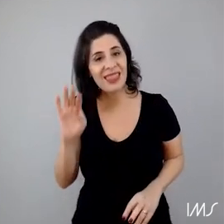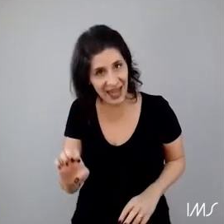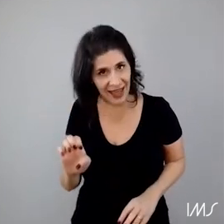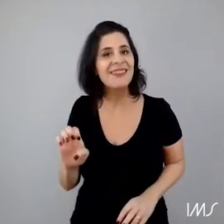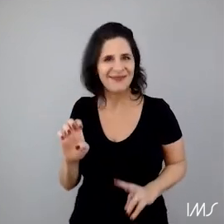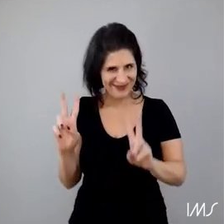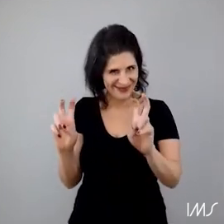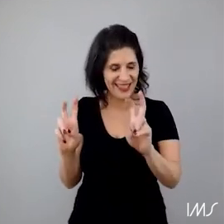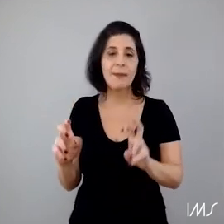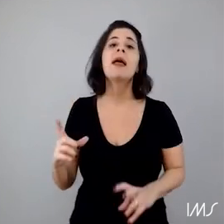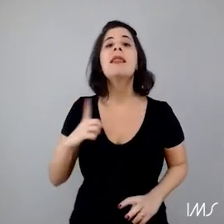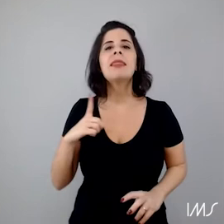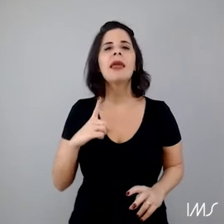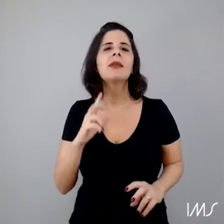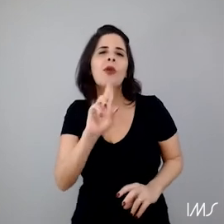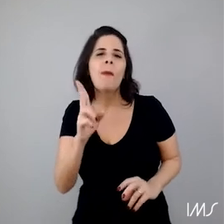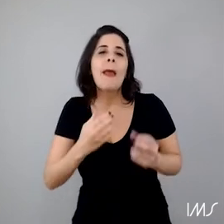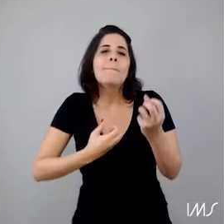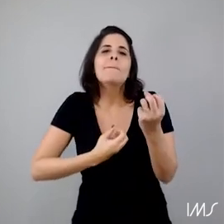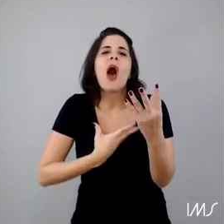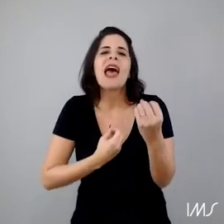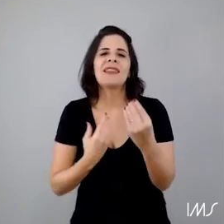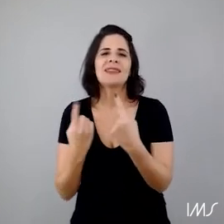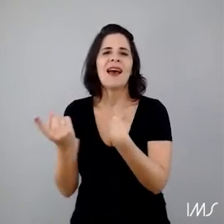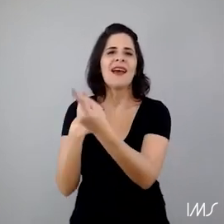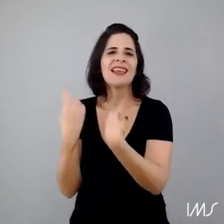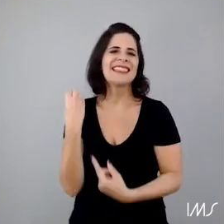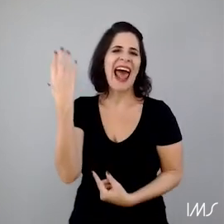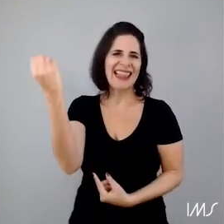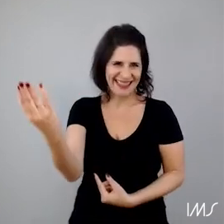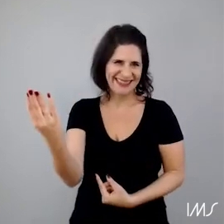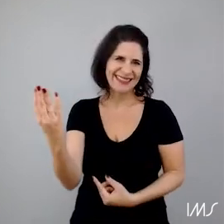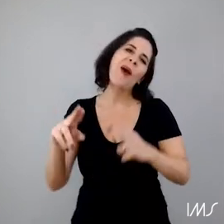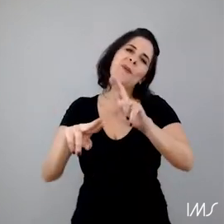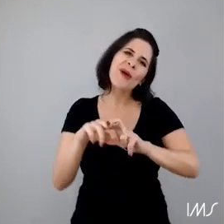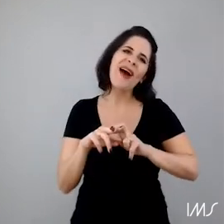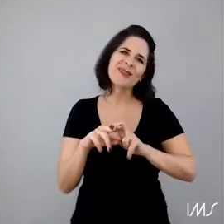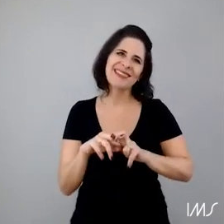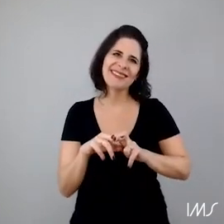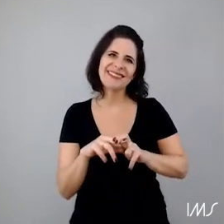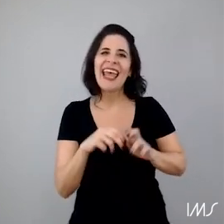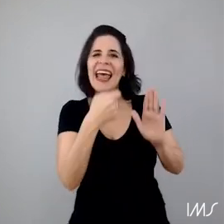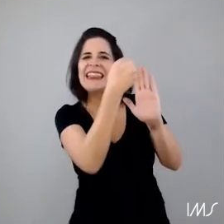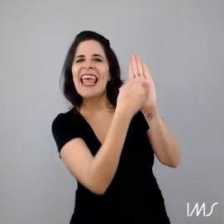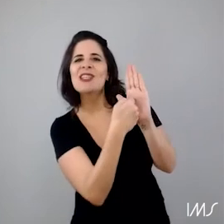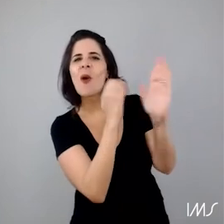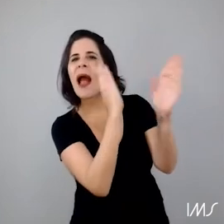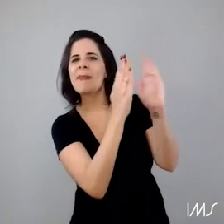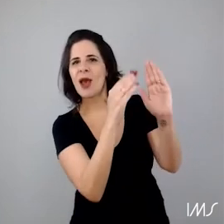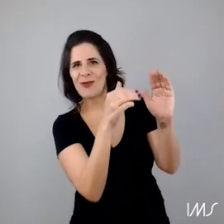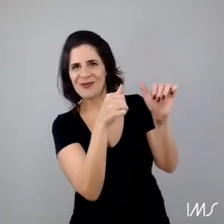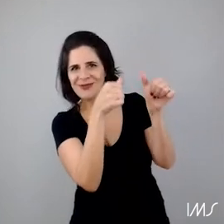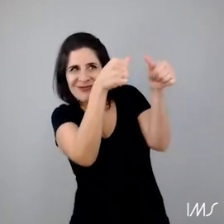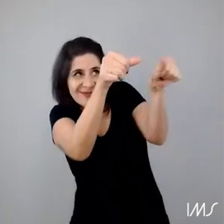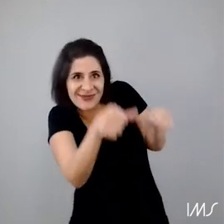todo de poetas da estrada, esses que escreviam nas traseiras dos caminhões. Esses e outros trabalhos são apresentados em